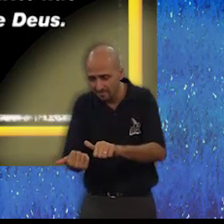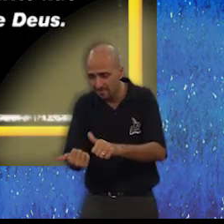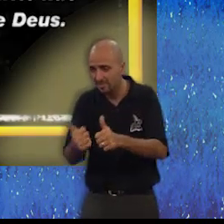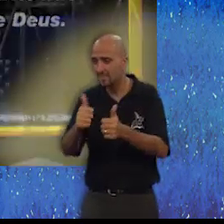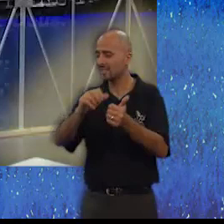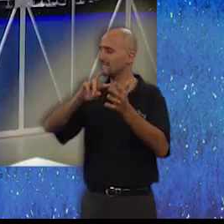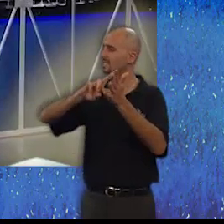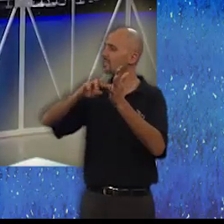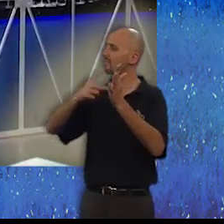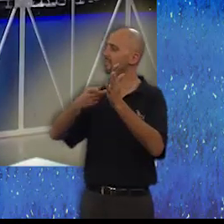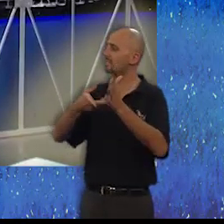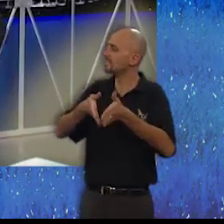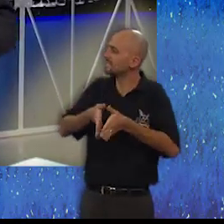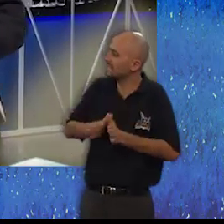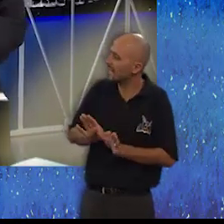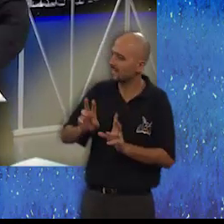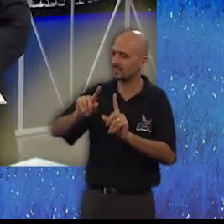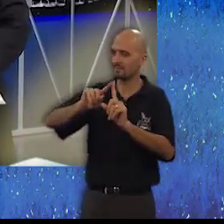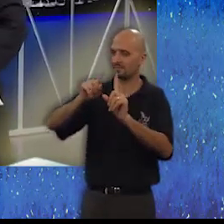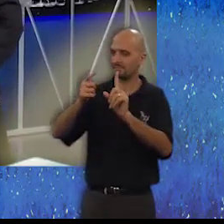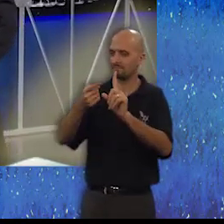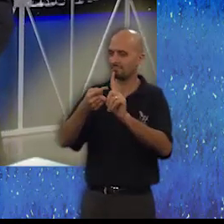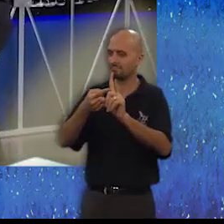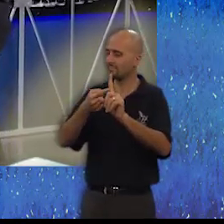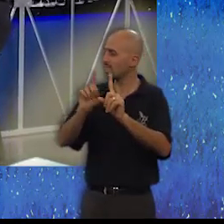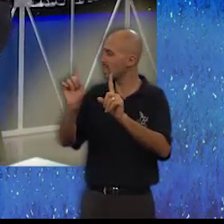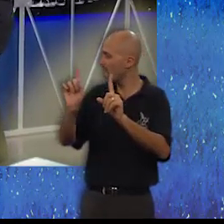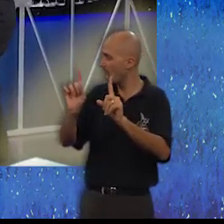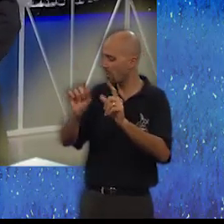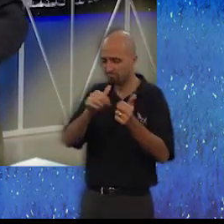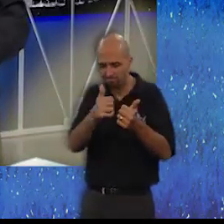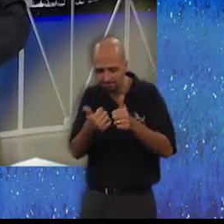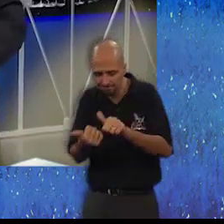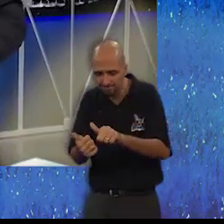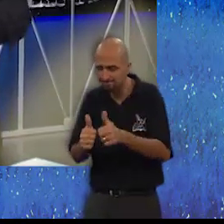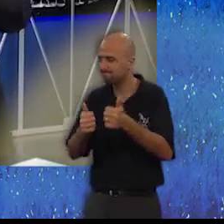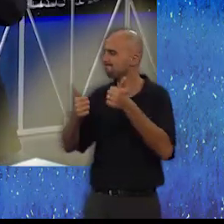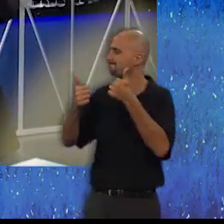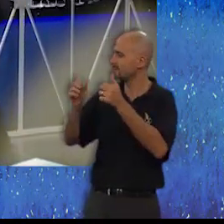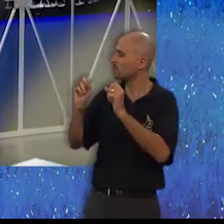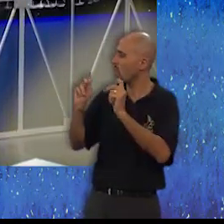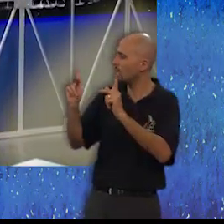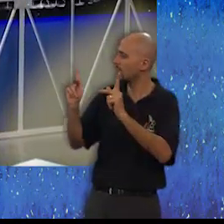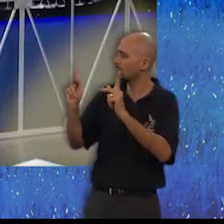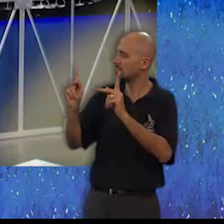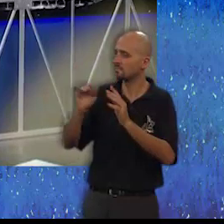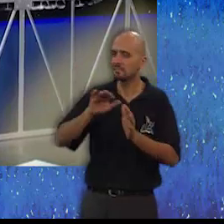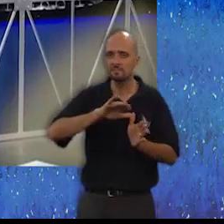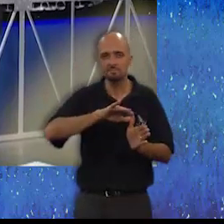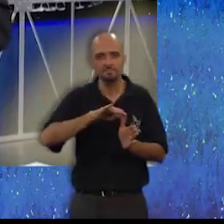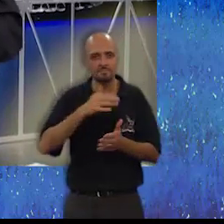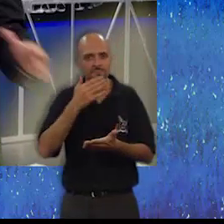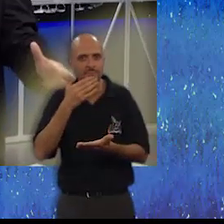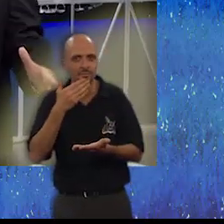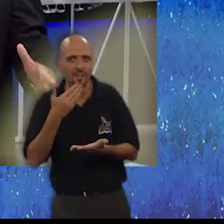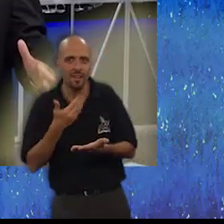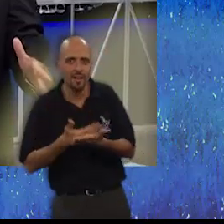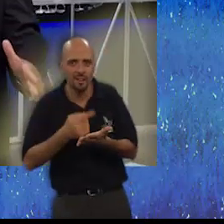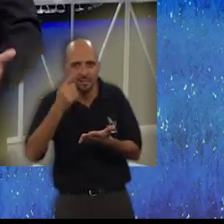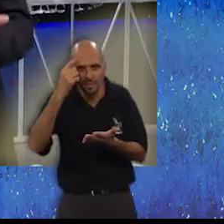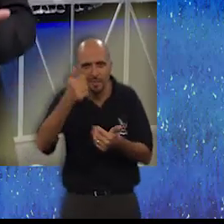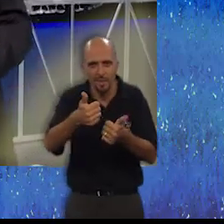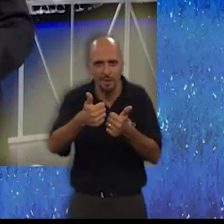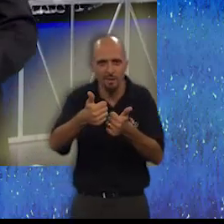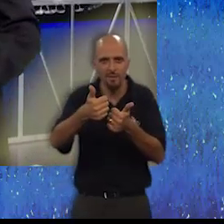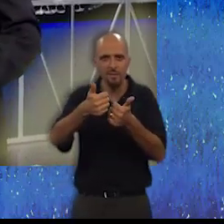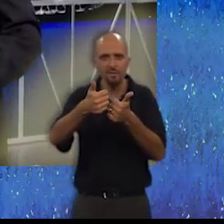Deus. Que texto incrível! Eu leio esse texto há muitos anos, já li várias vezes